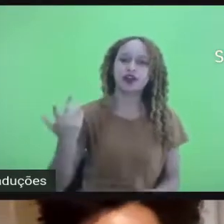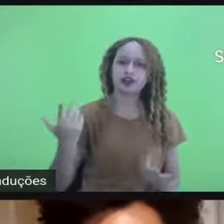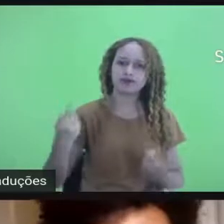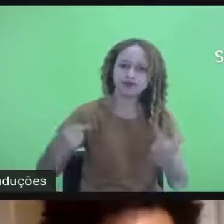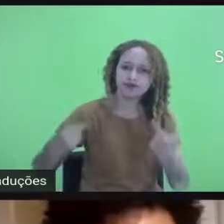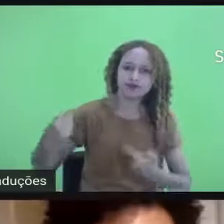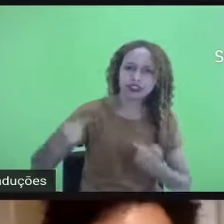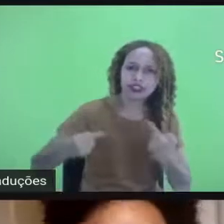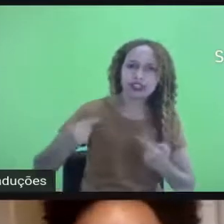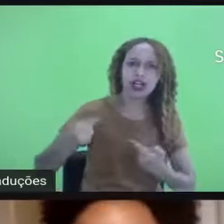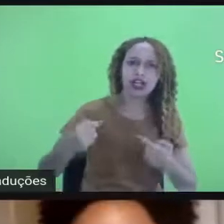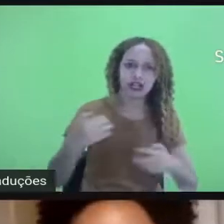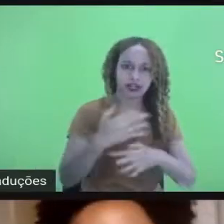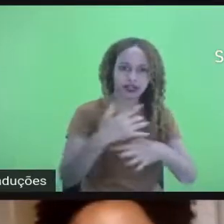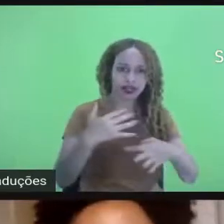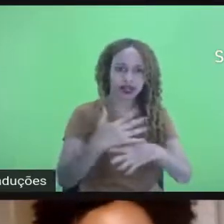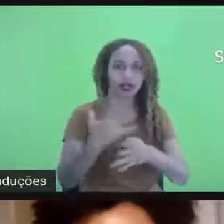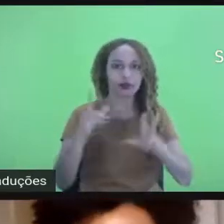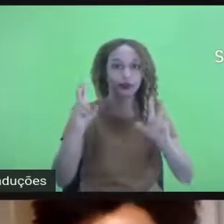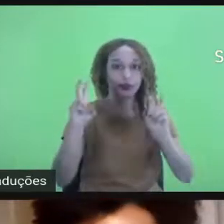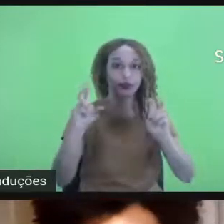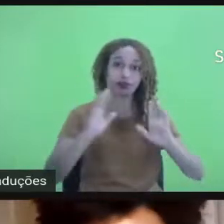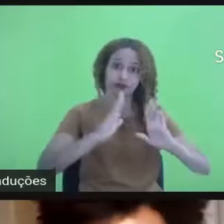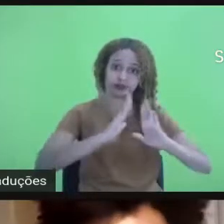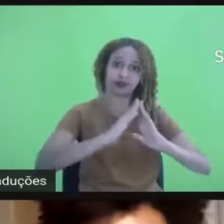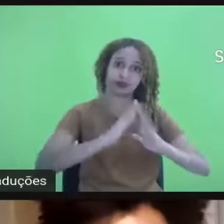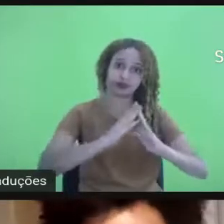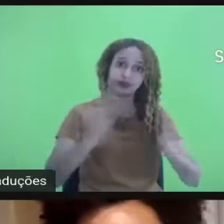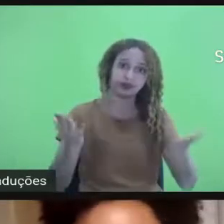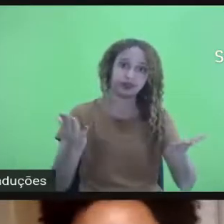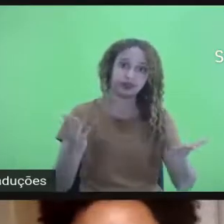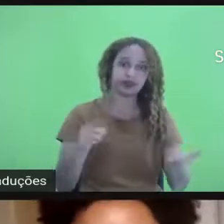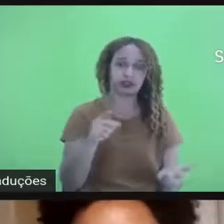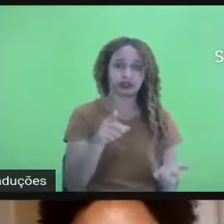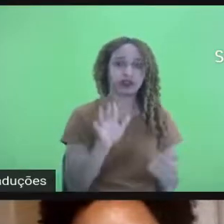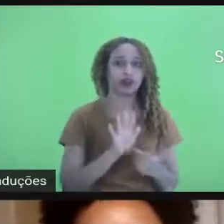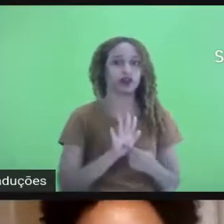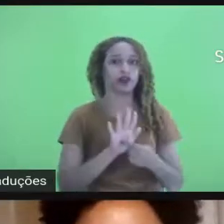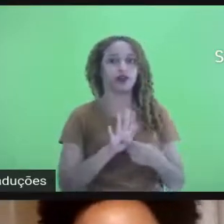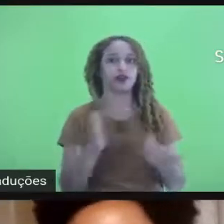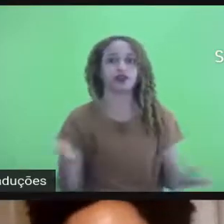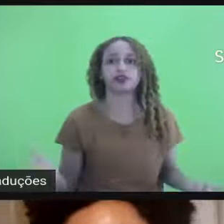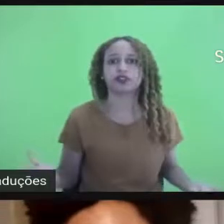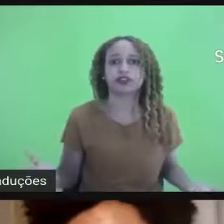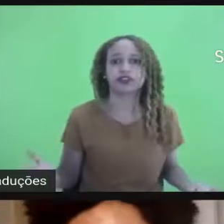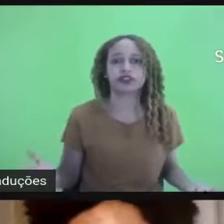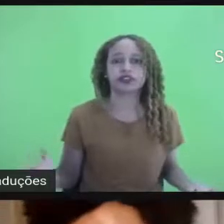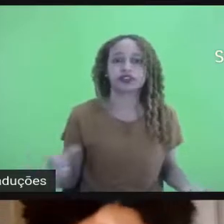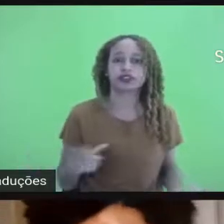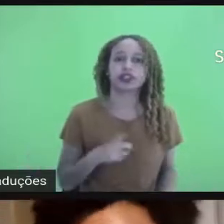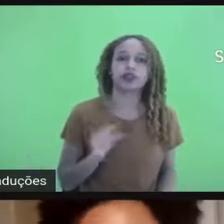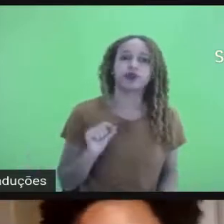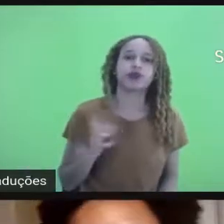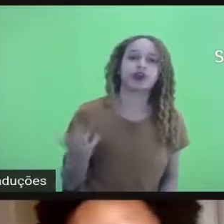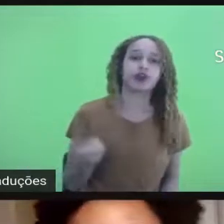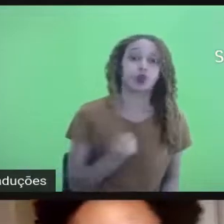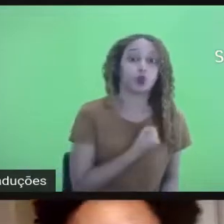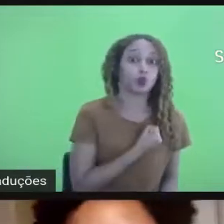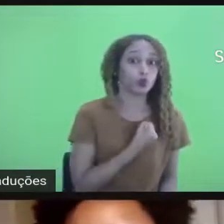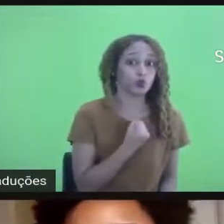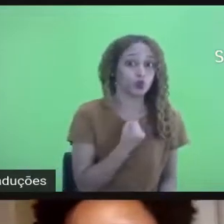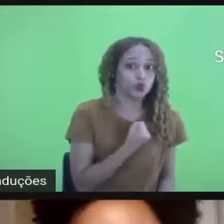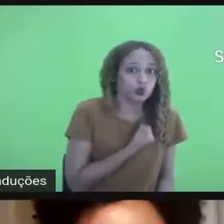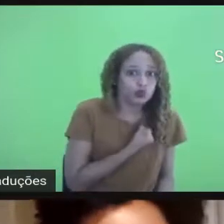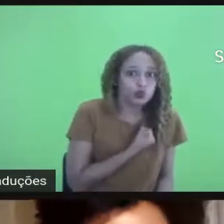cidade em questões de moradia, né, que você levanta, que a gente tem um número